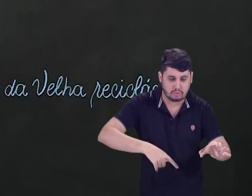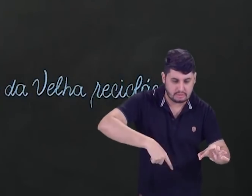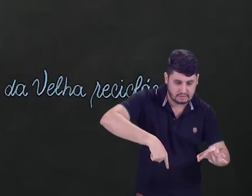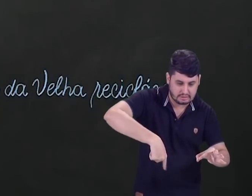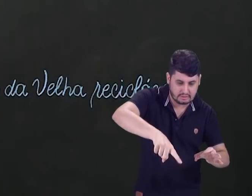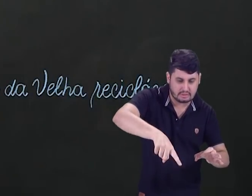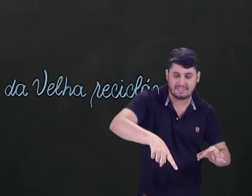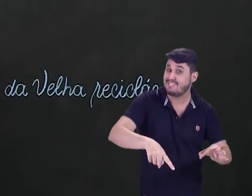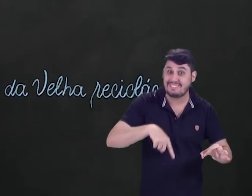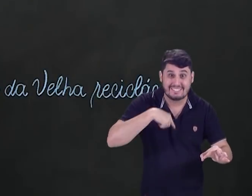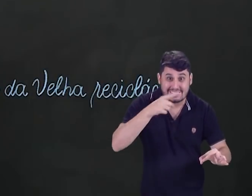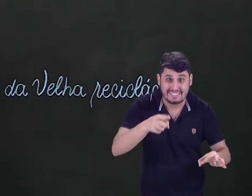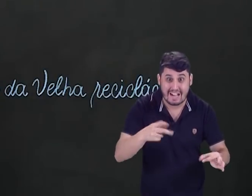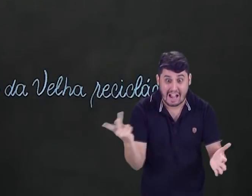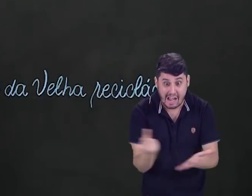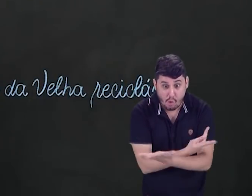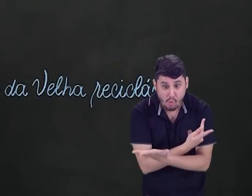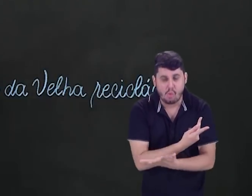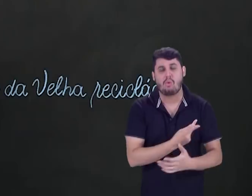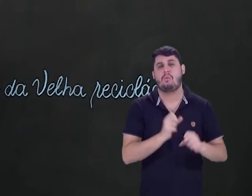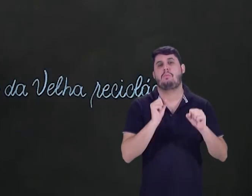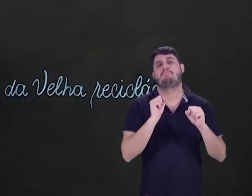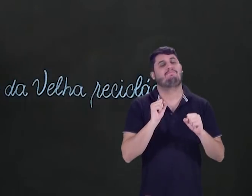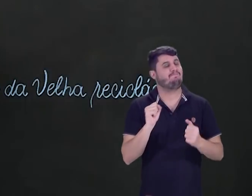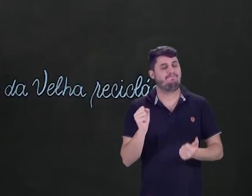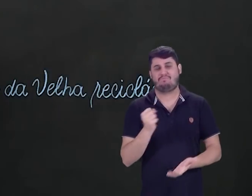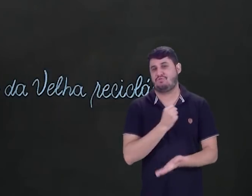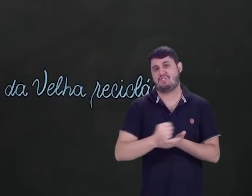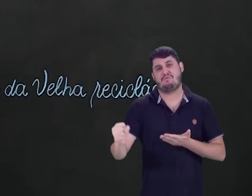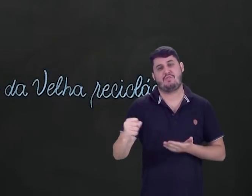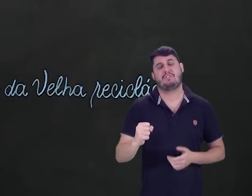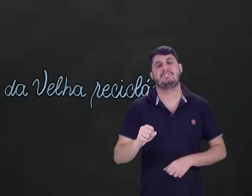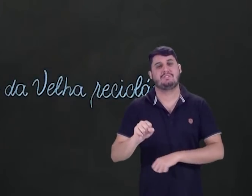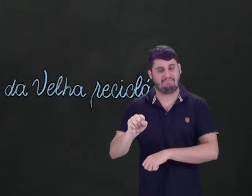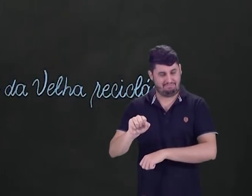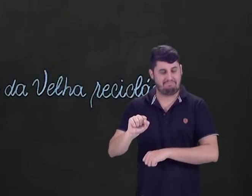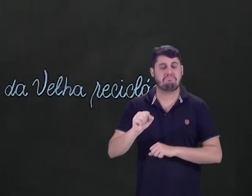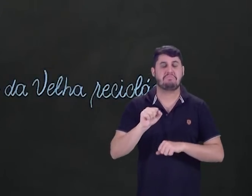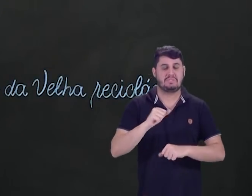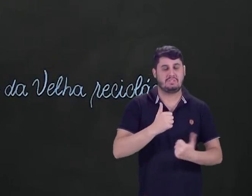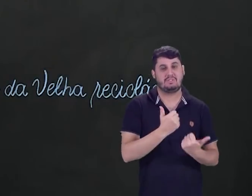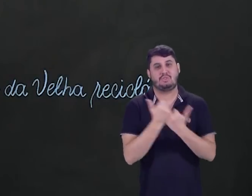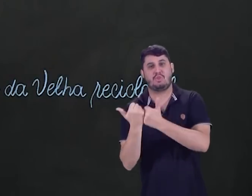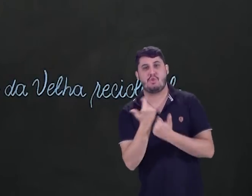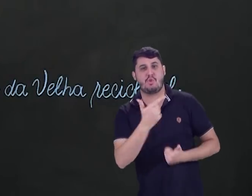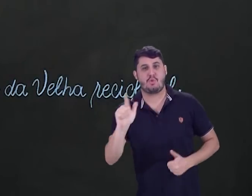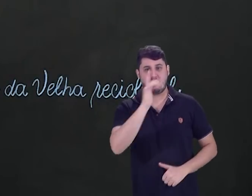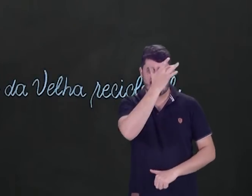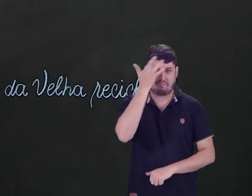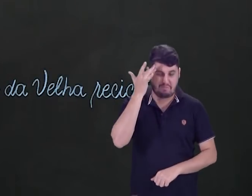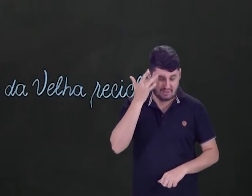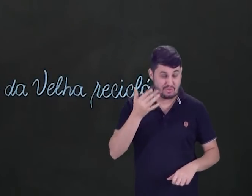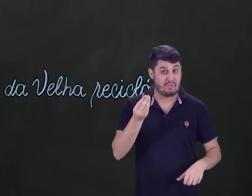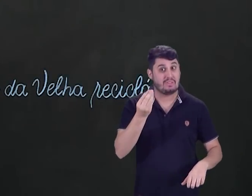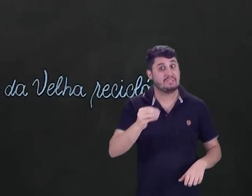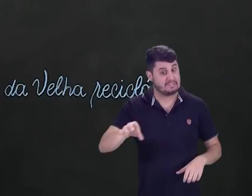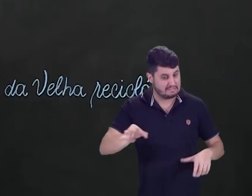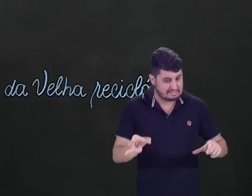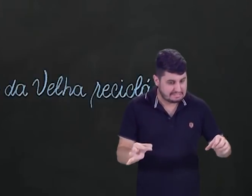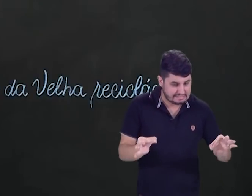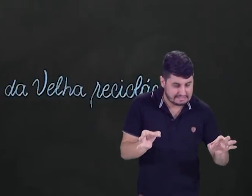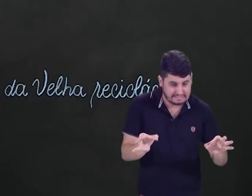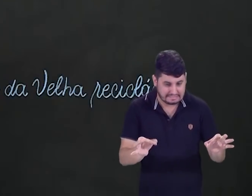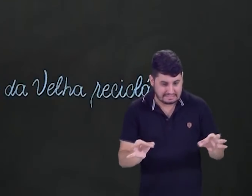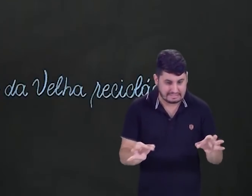perde a sua vez. Você tem que passar para o próximo e ele vai jogar passando entre as tampinhas, uma no meio da outra. E é assim